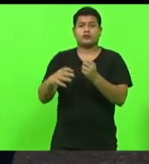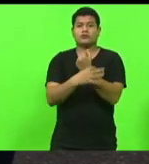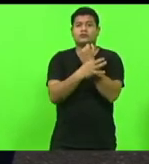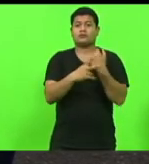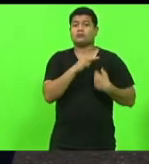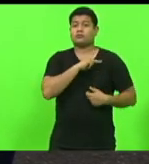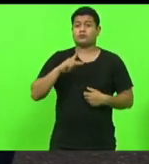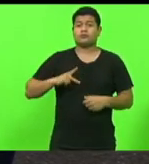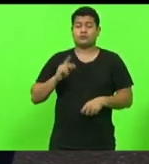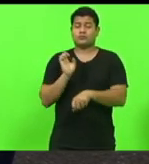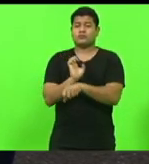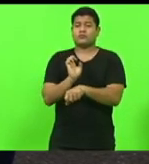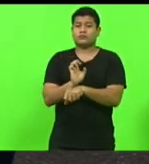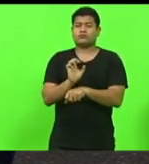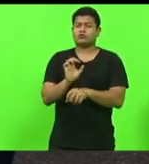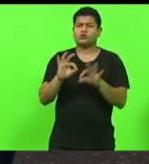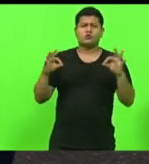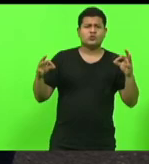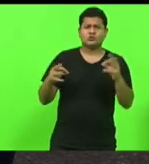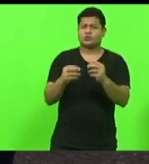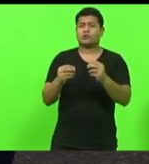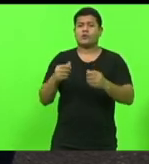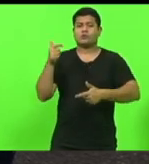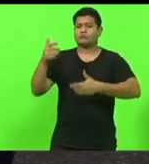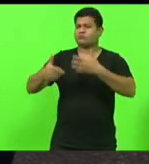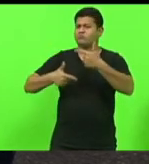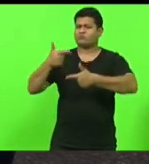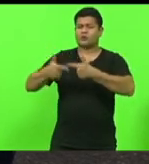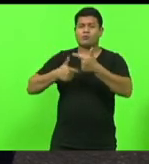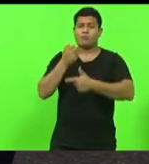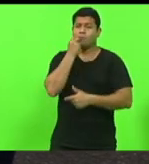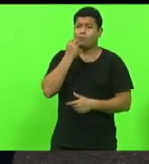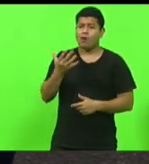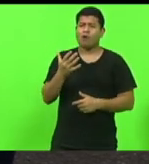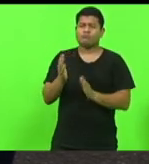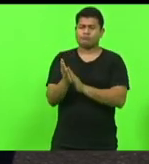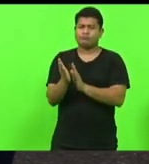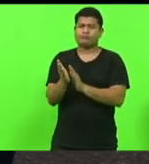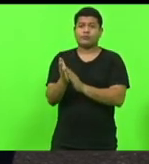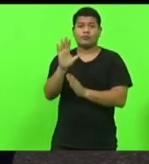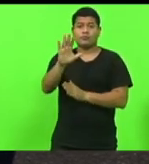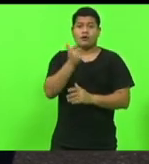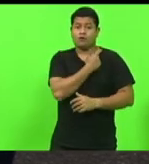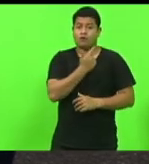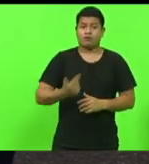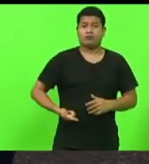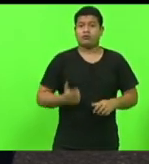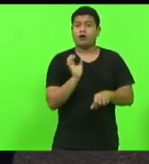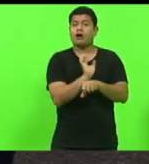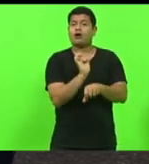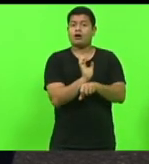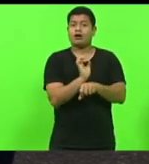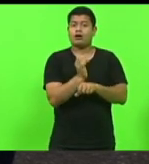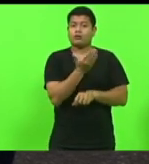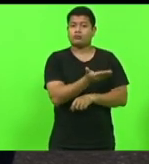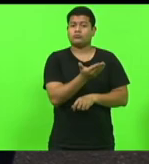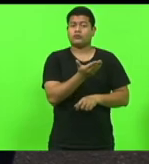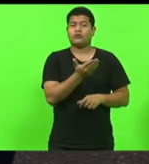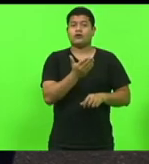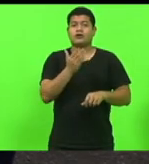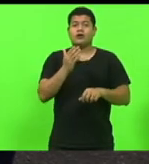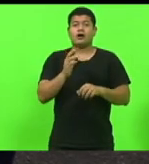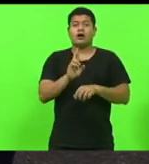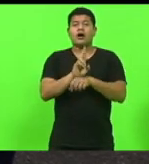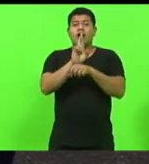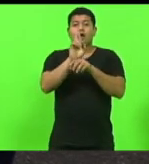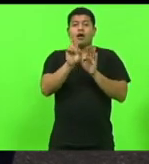de parabéns pelo trabalho que desenvolve, mas o governo do Estado, através da Secretaria de